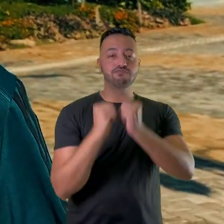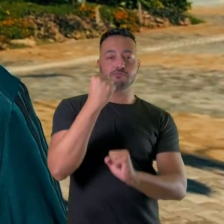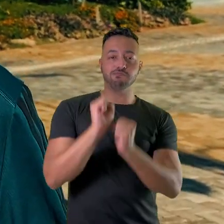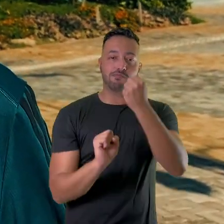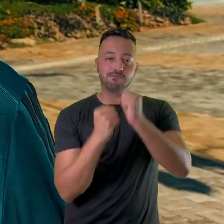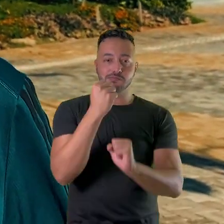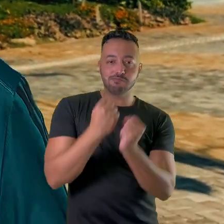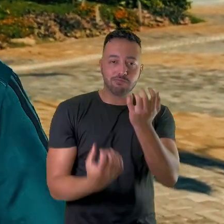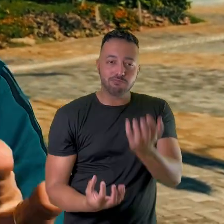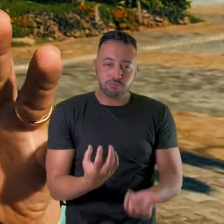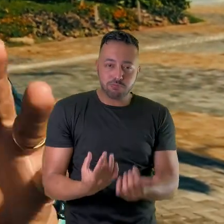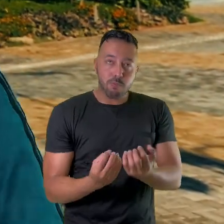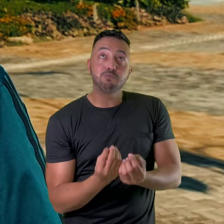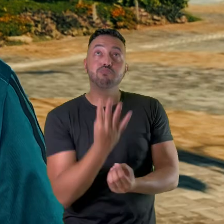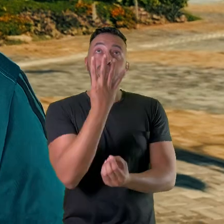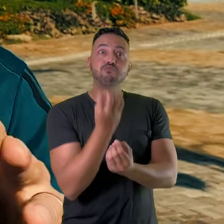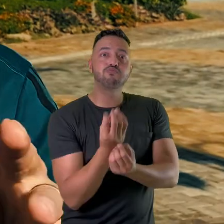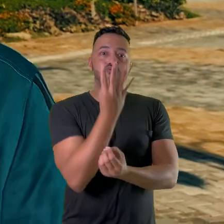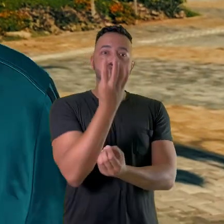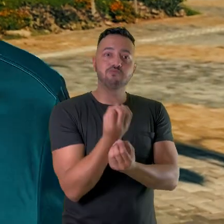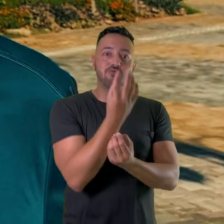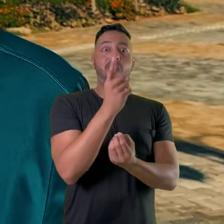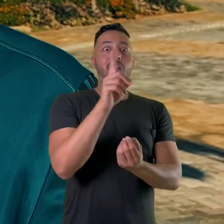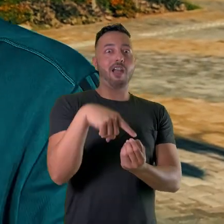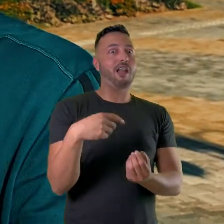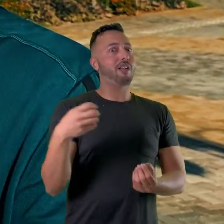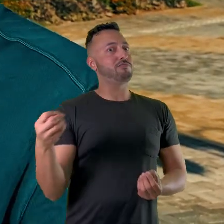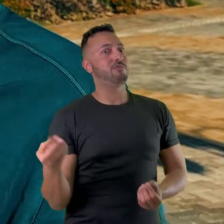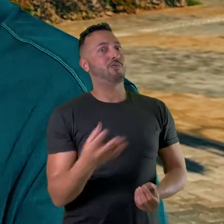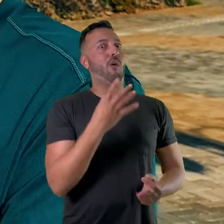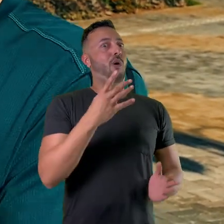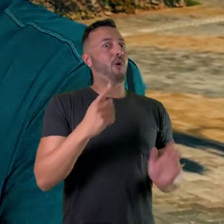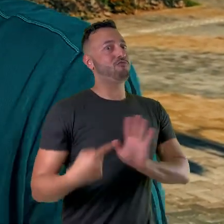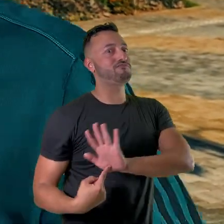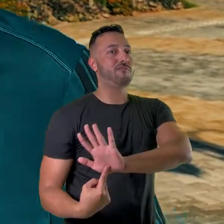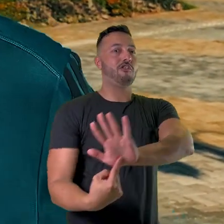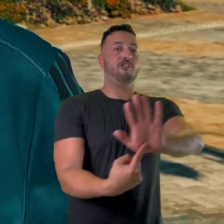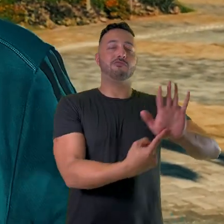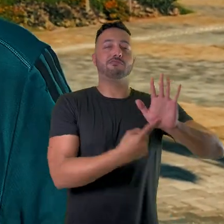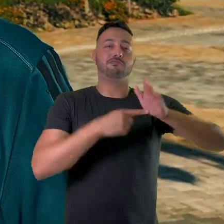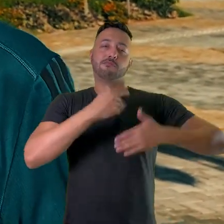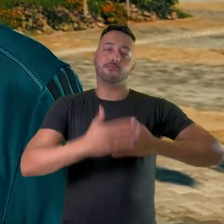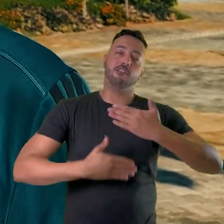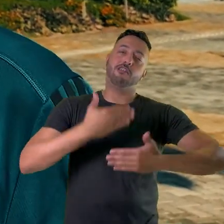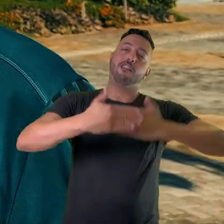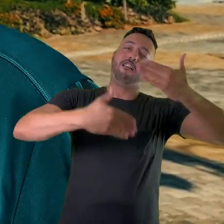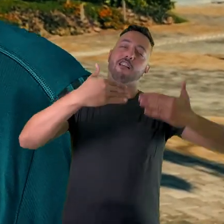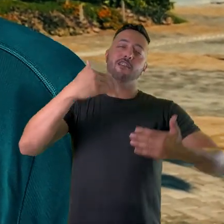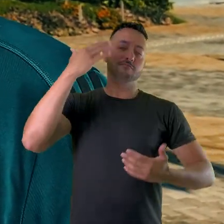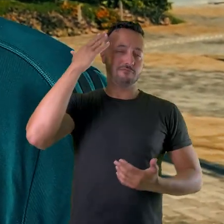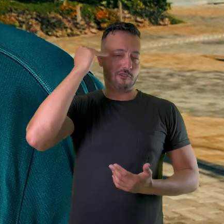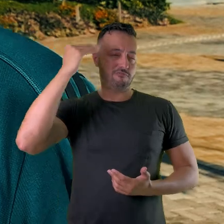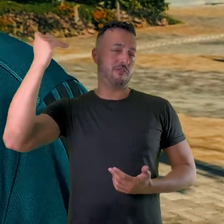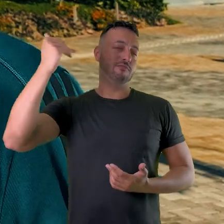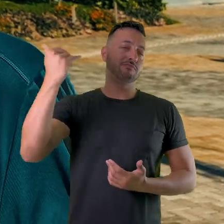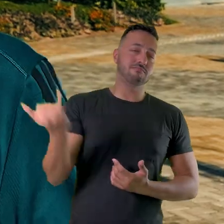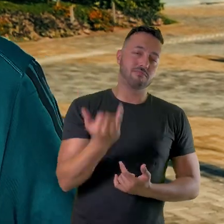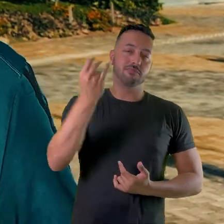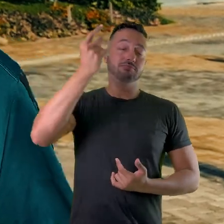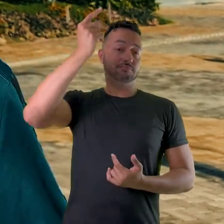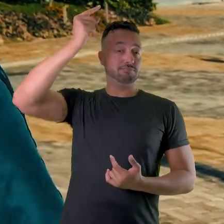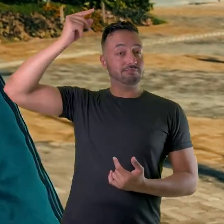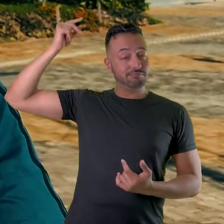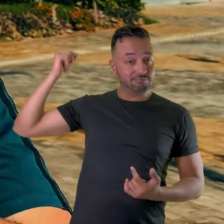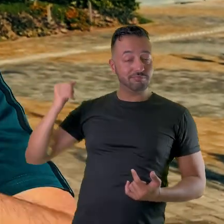século XIX, era o símbolo do modernismo, o símbolo do progresso, era um símbolo de tudo que